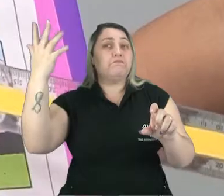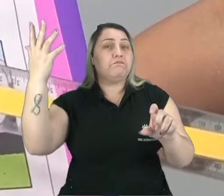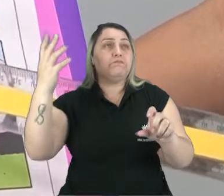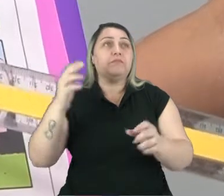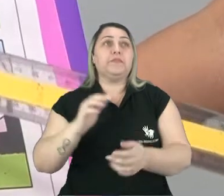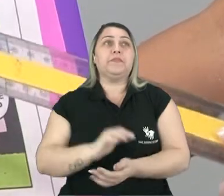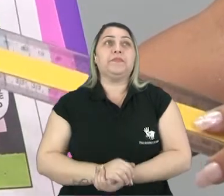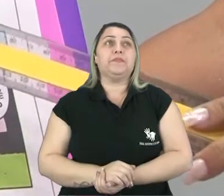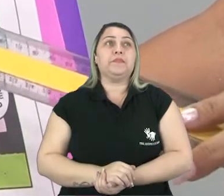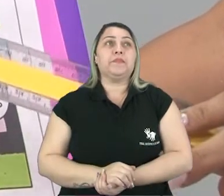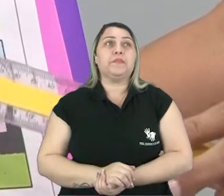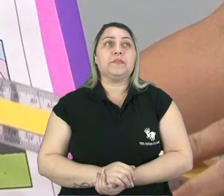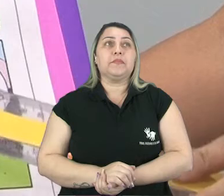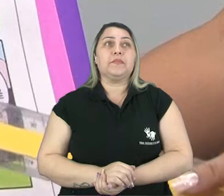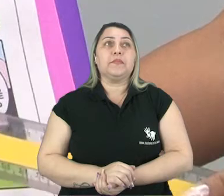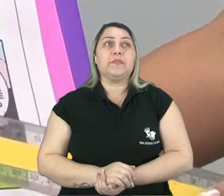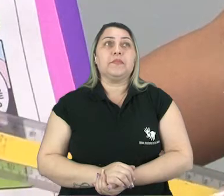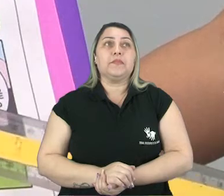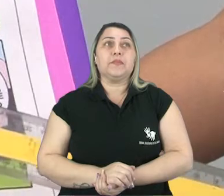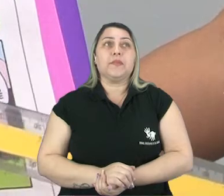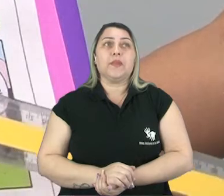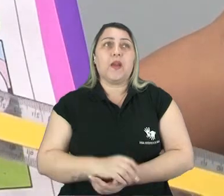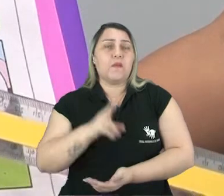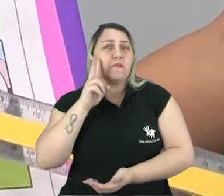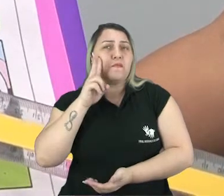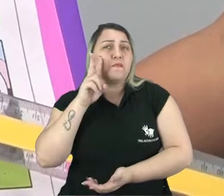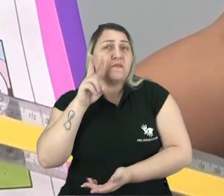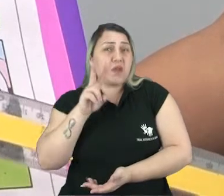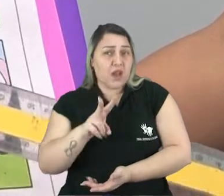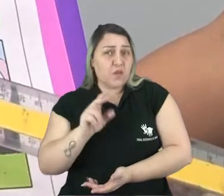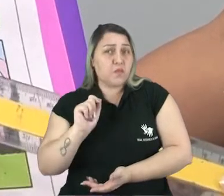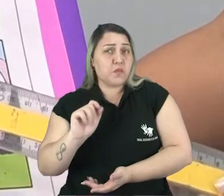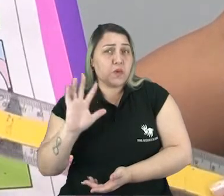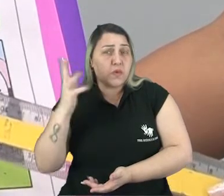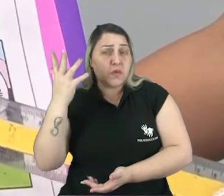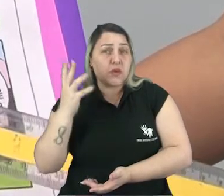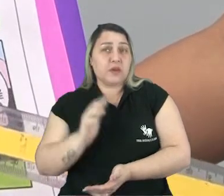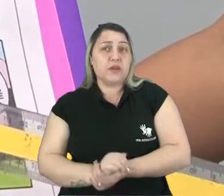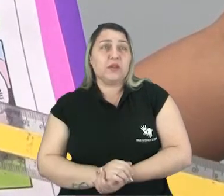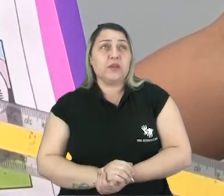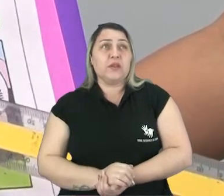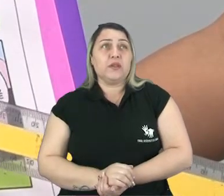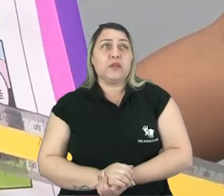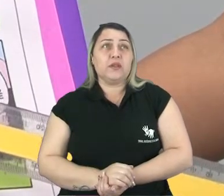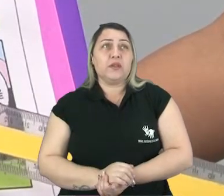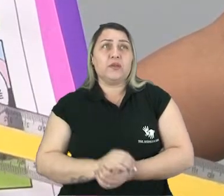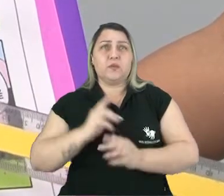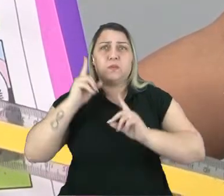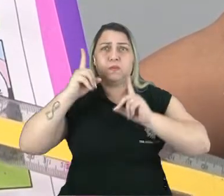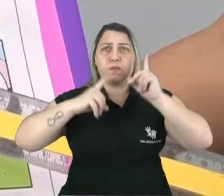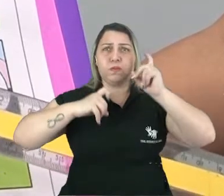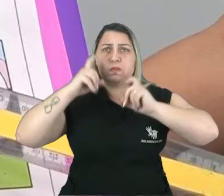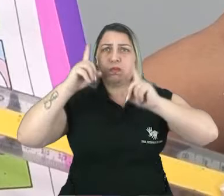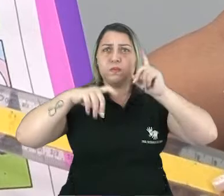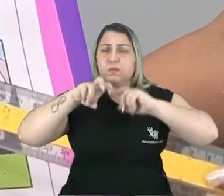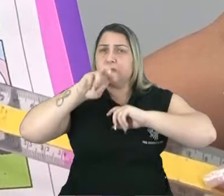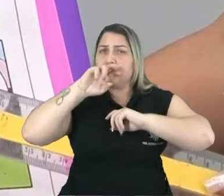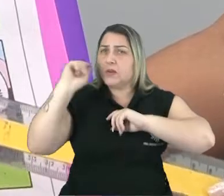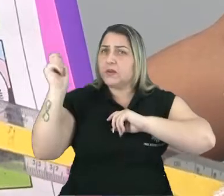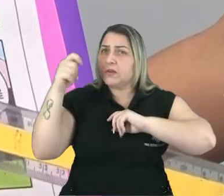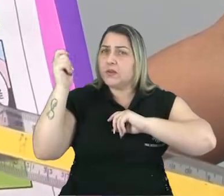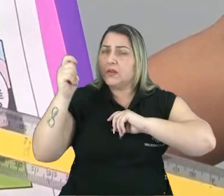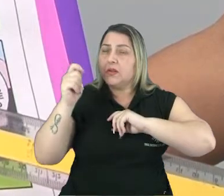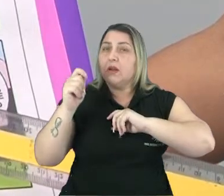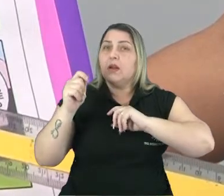acontecendo. No próximo quadrinho, observe o que aconteceu. Olha a expressão do rosto da Mônica.